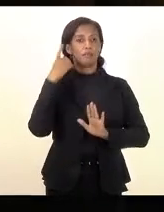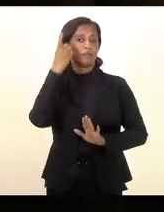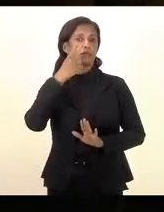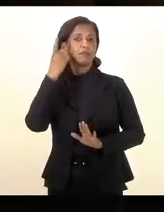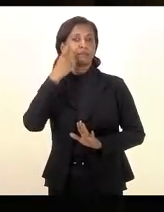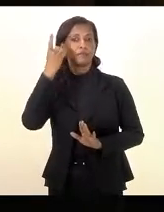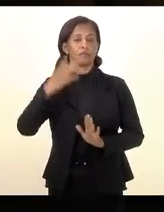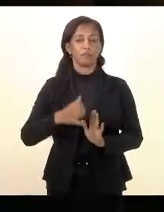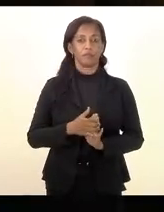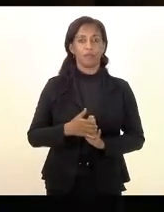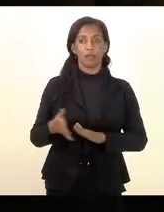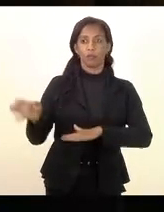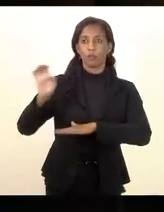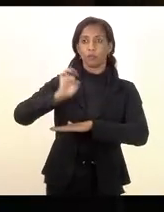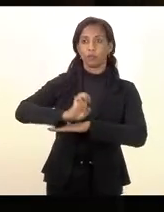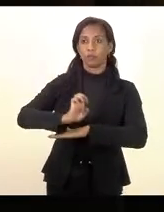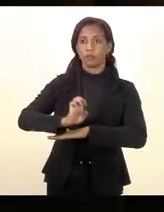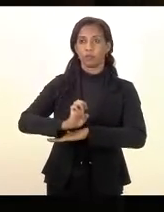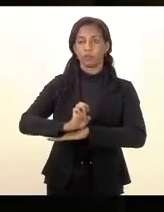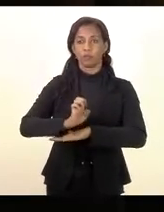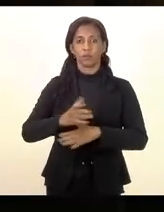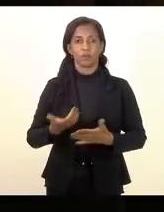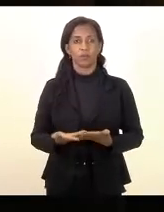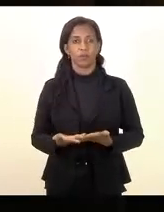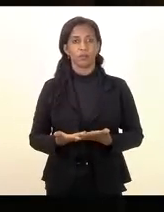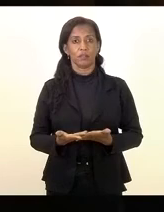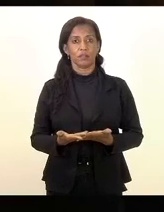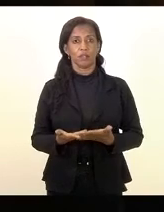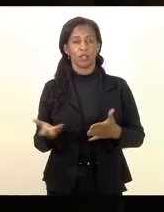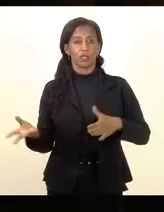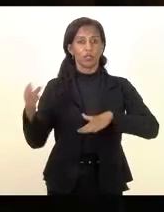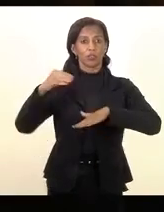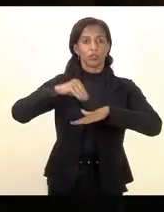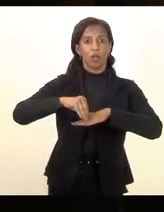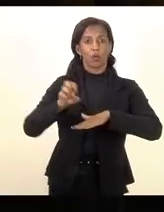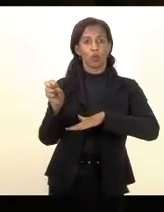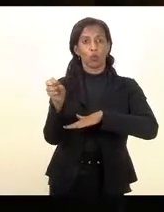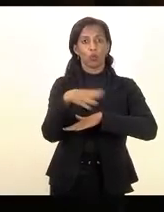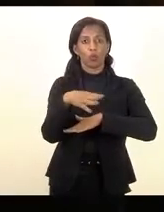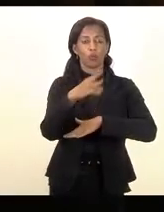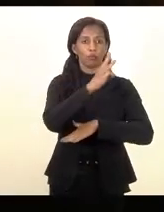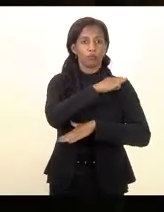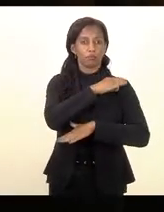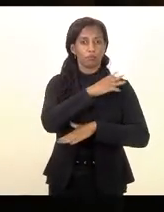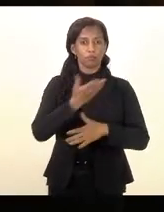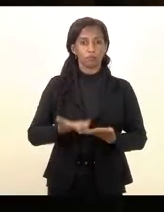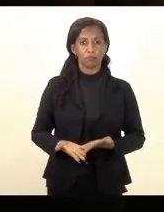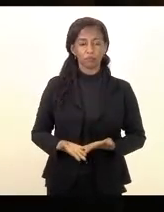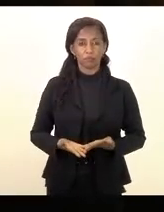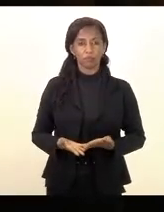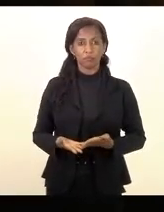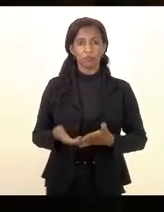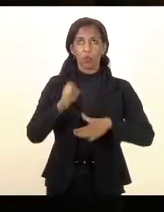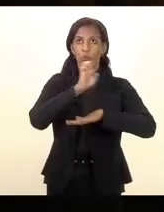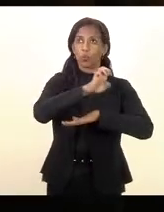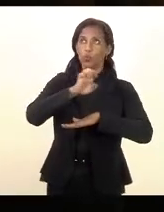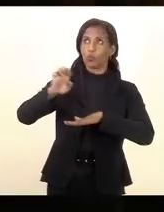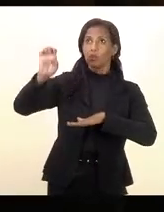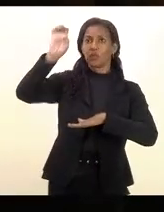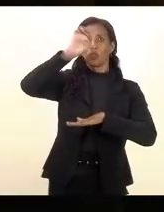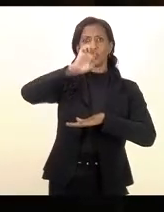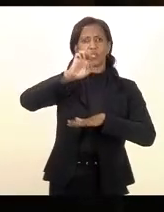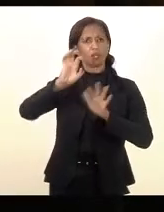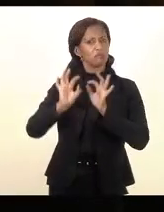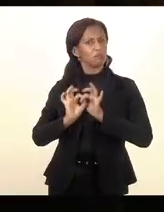para que os estados cumpram um calendário de implantação do novo ensino médio os estados são entes federativos dotados de